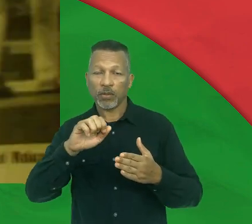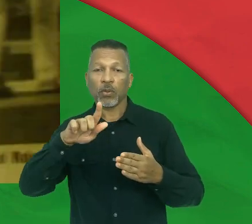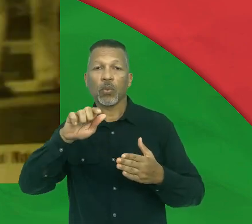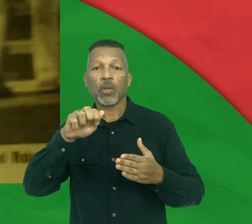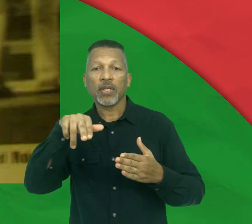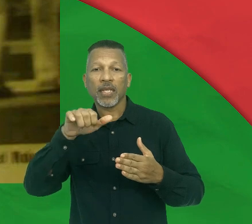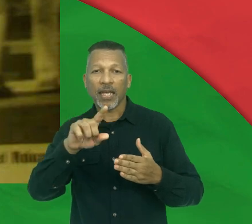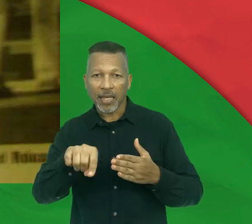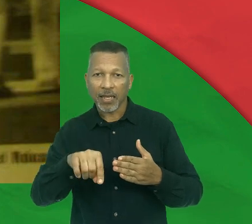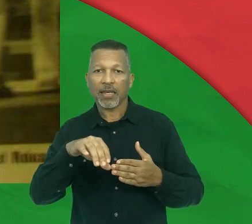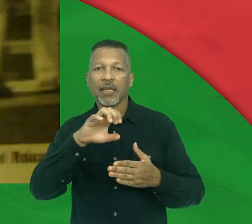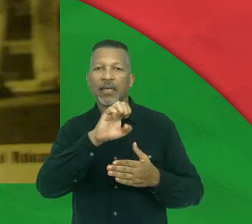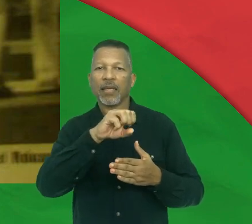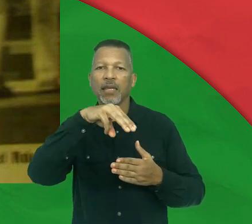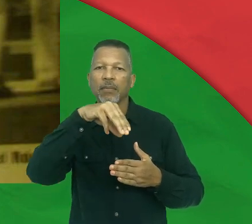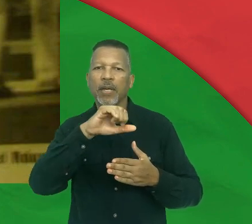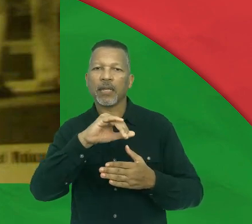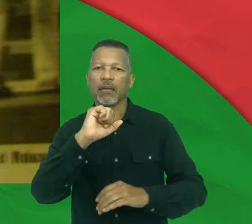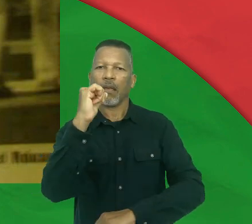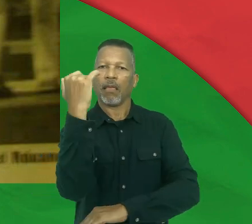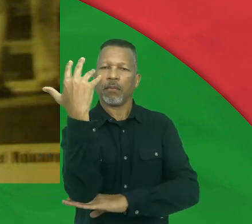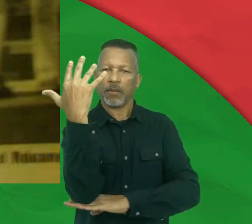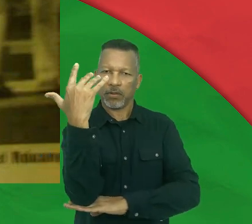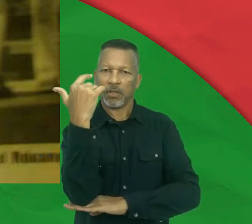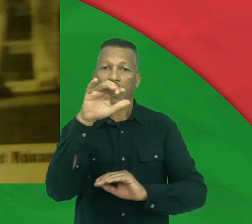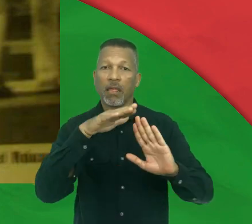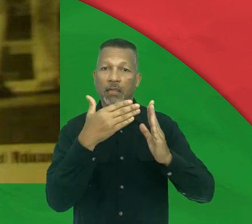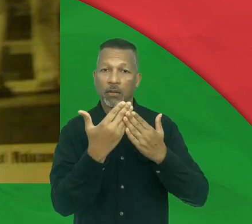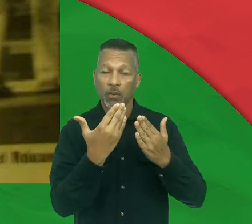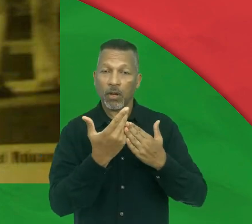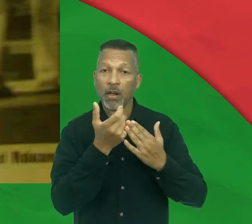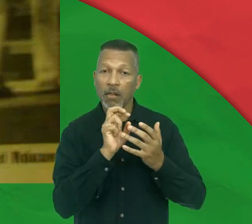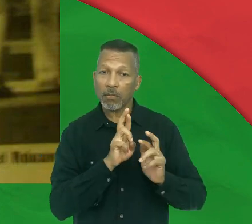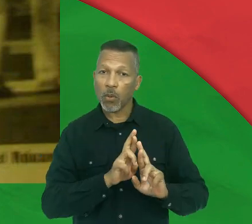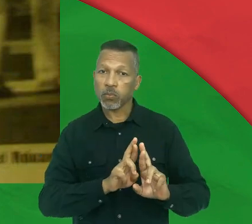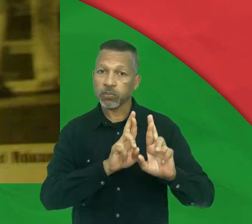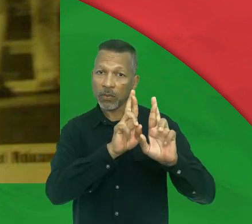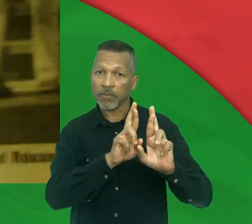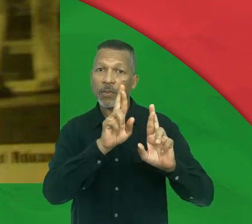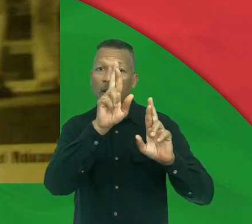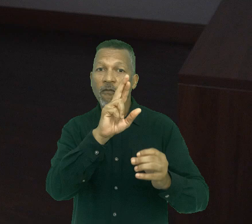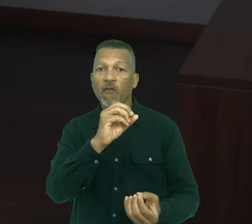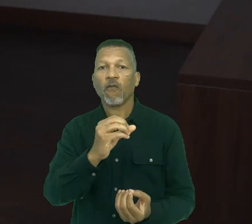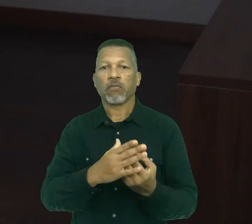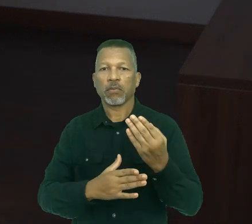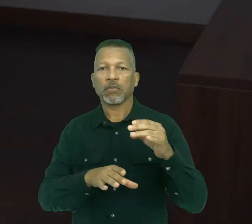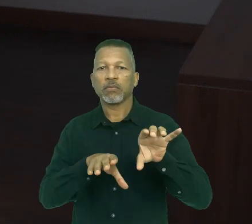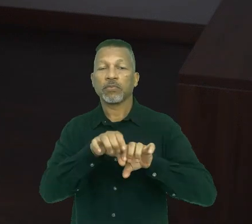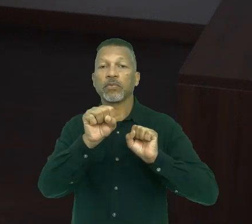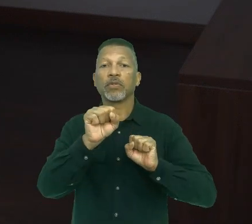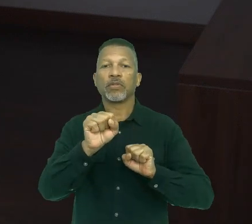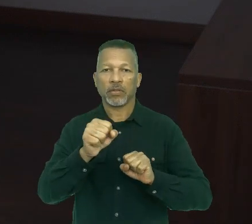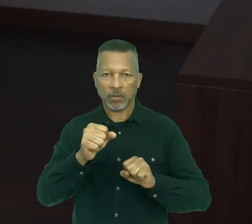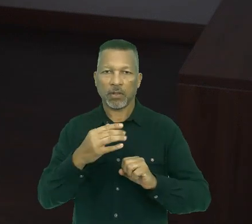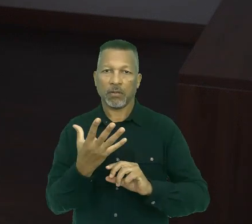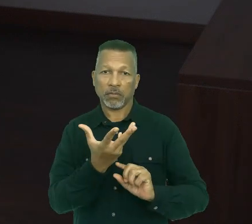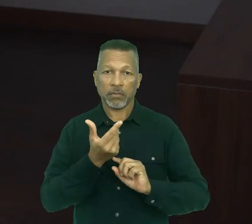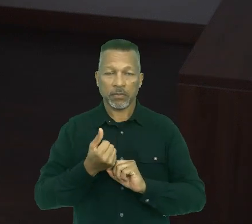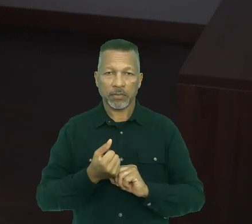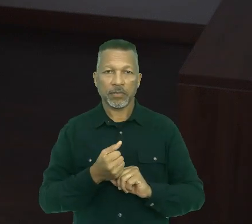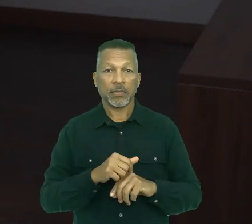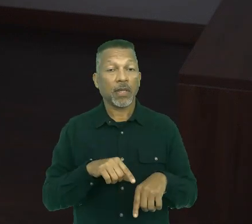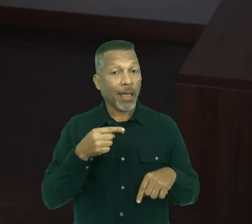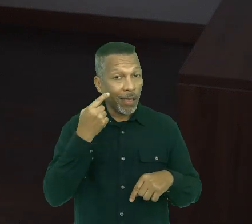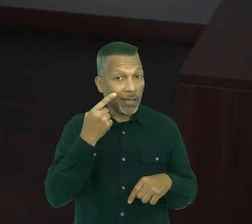conhecida como EMAC, em Ipatinga, responsável pela formação de artistas. E aí, está aí hoje